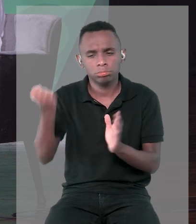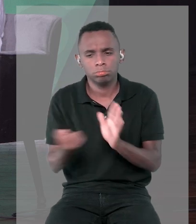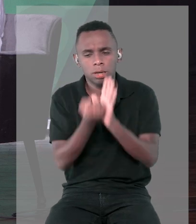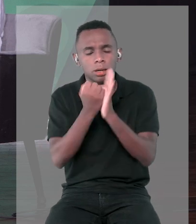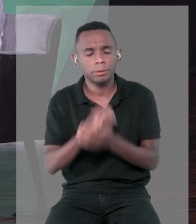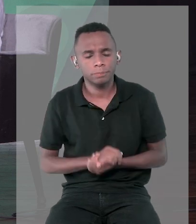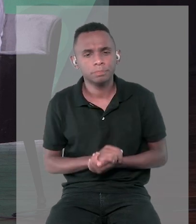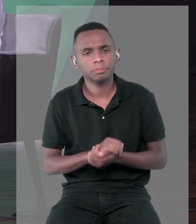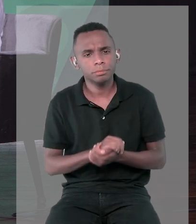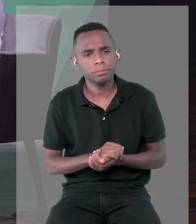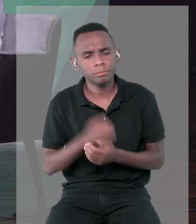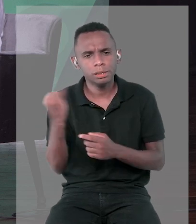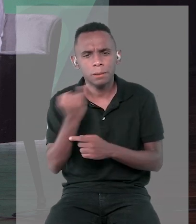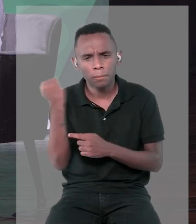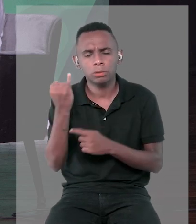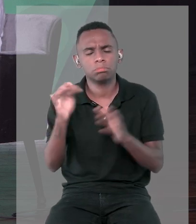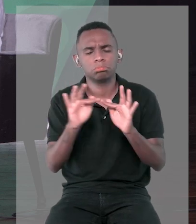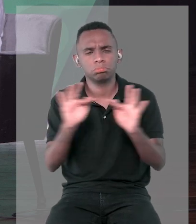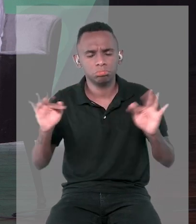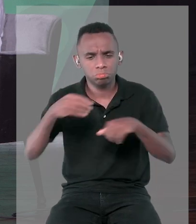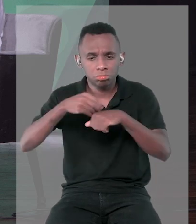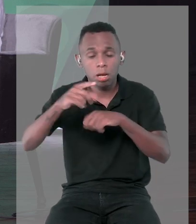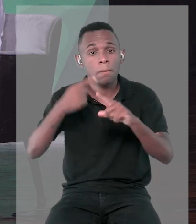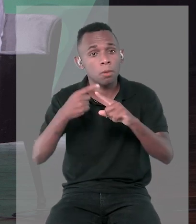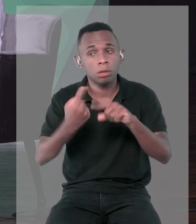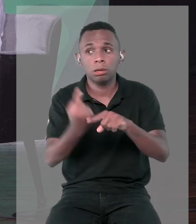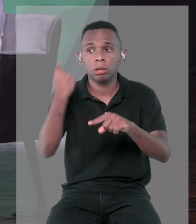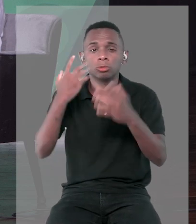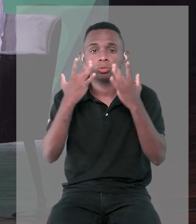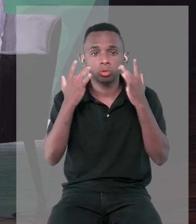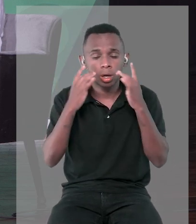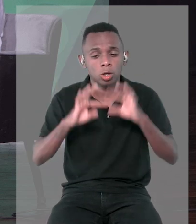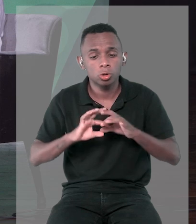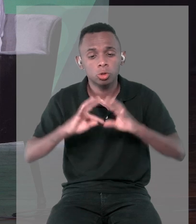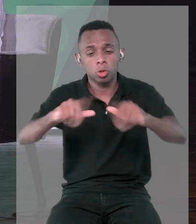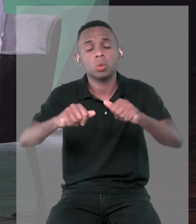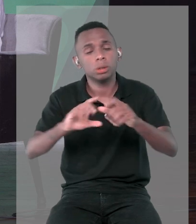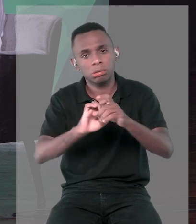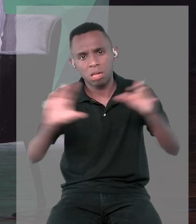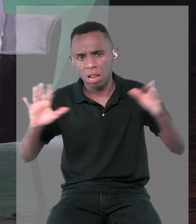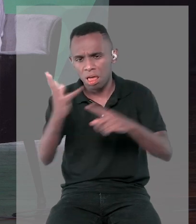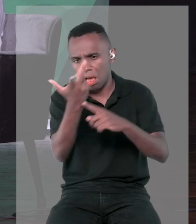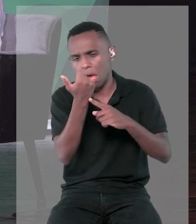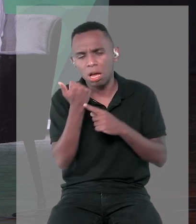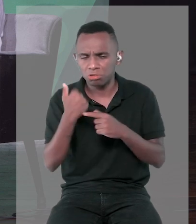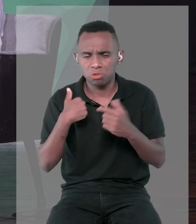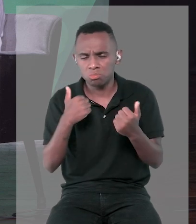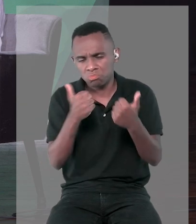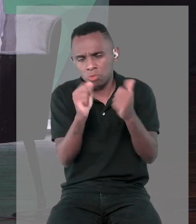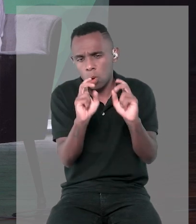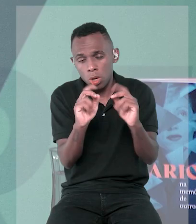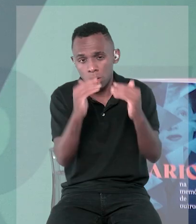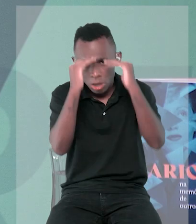Esse marco, importante essa frase, porque o teatro estava aberto a todas as artes, o que eu não tenho nada contra,